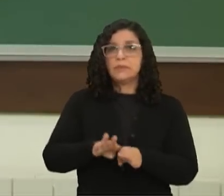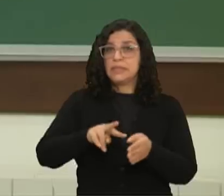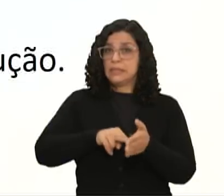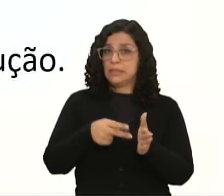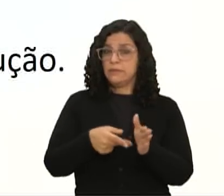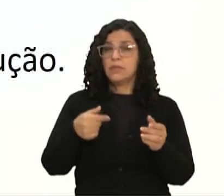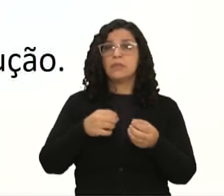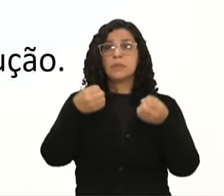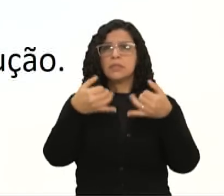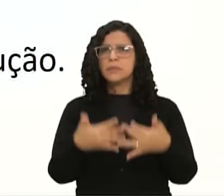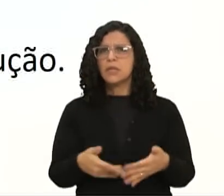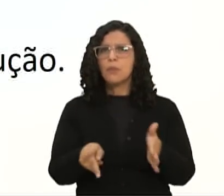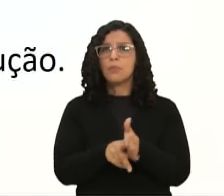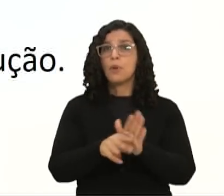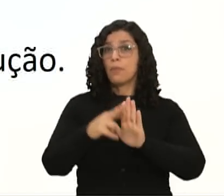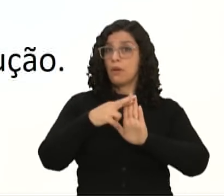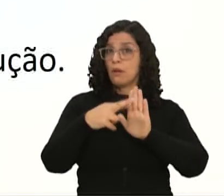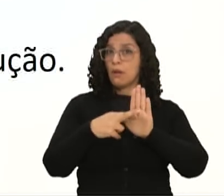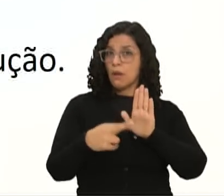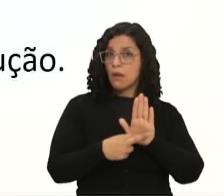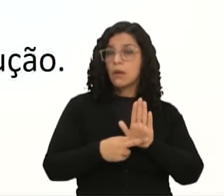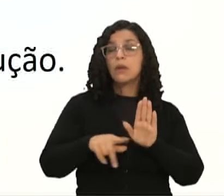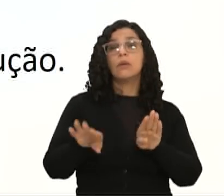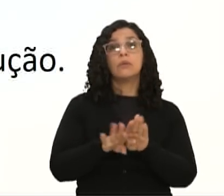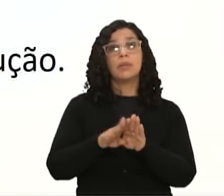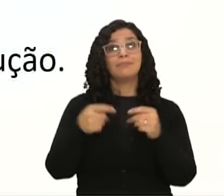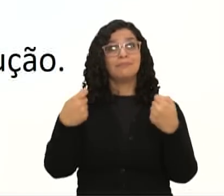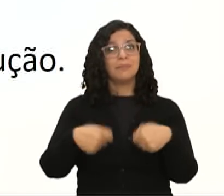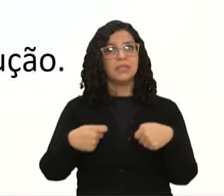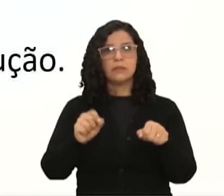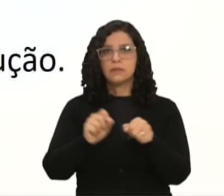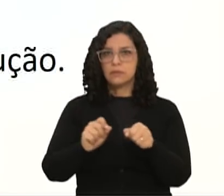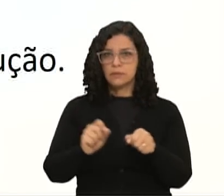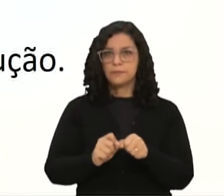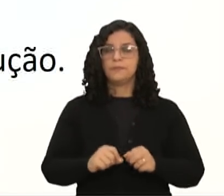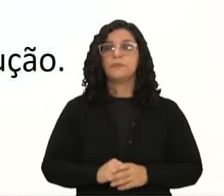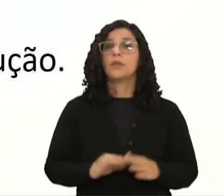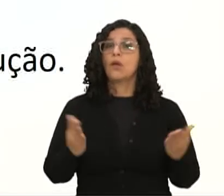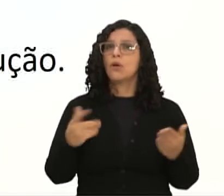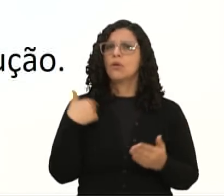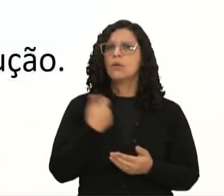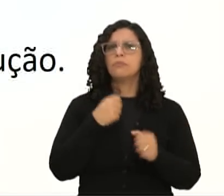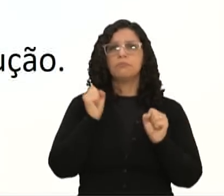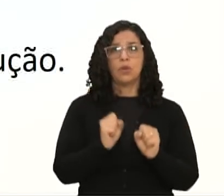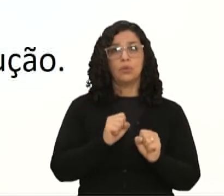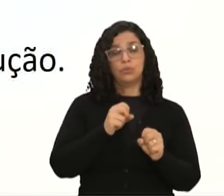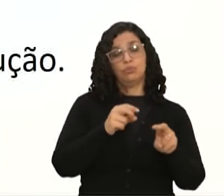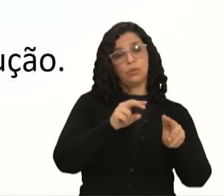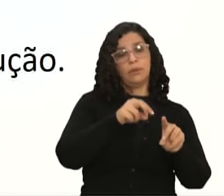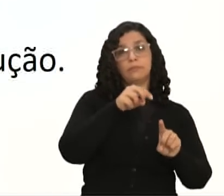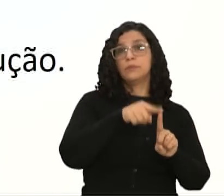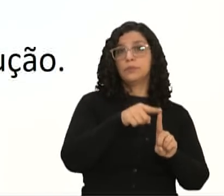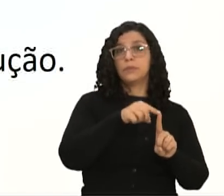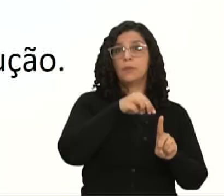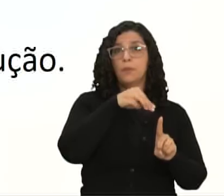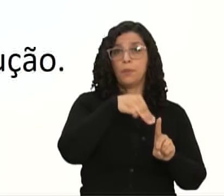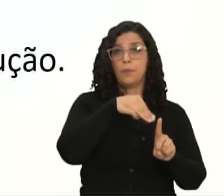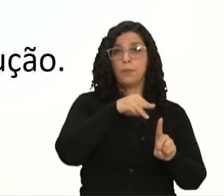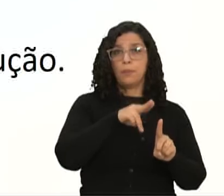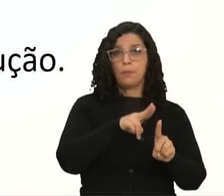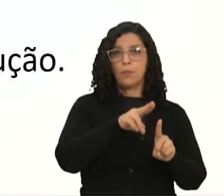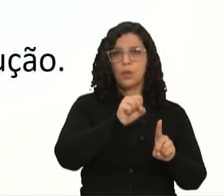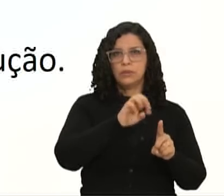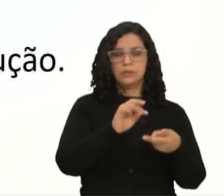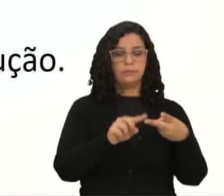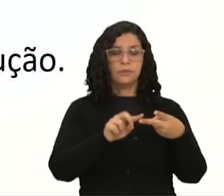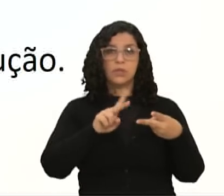usados também para expressar uma regra ou algo que é necessário fazer. Então, a gente pode usar o must ou o have to.